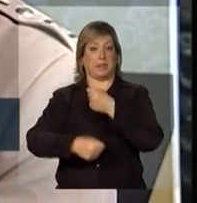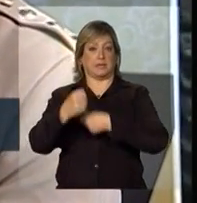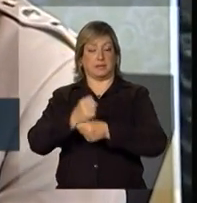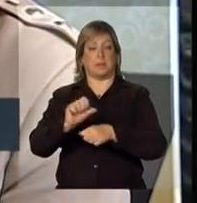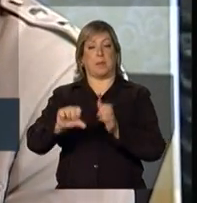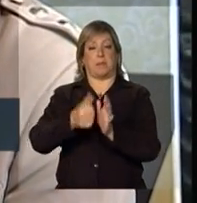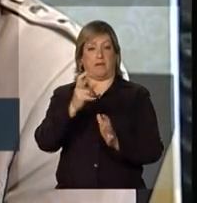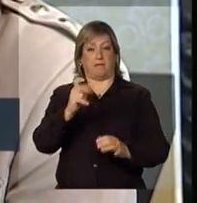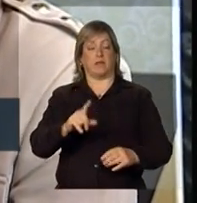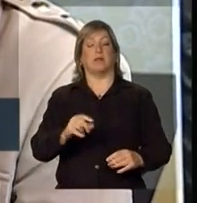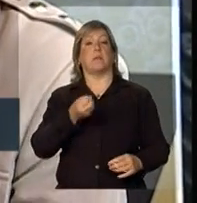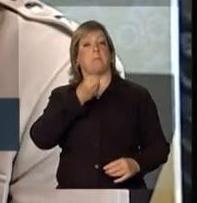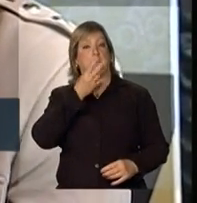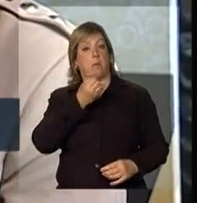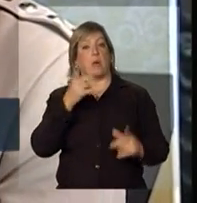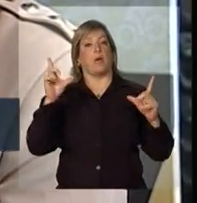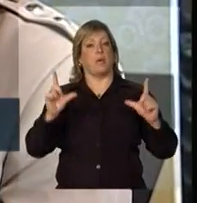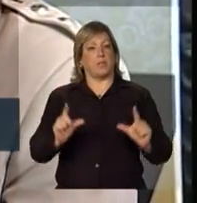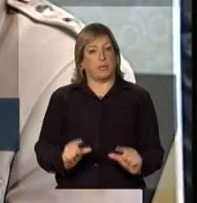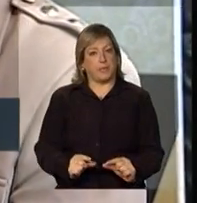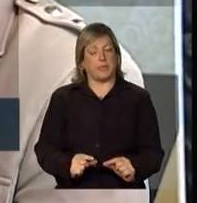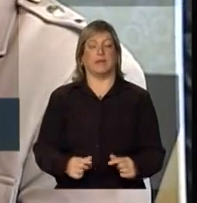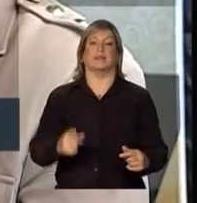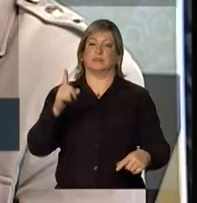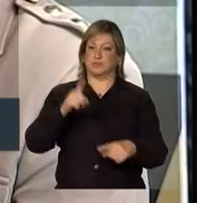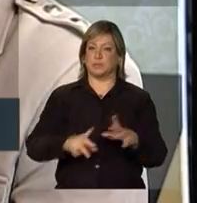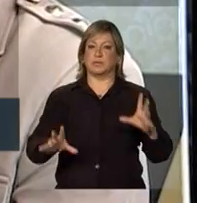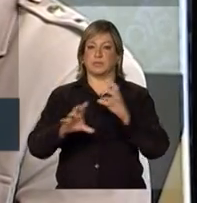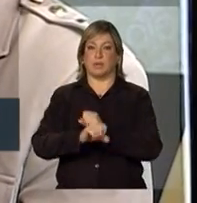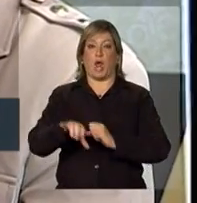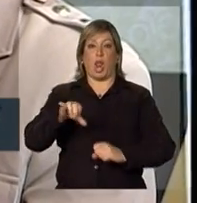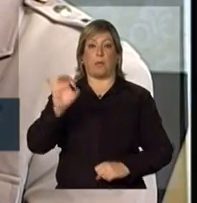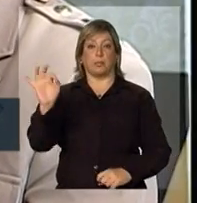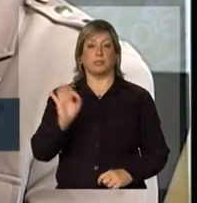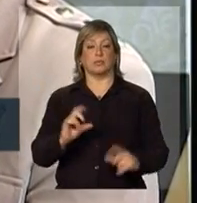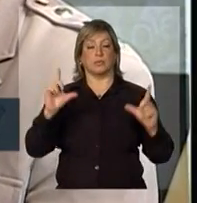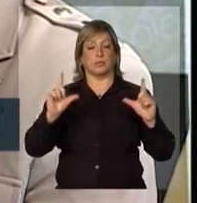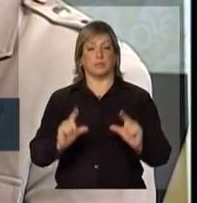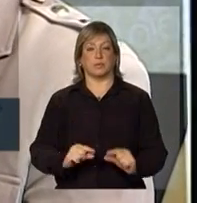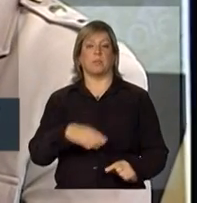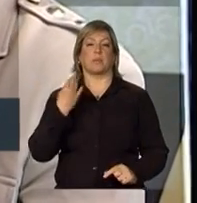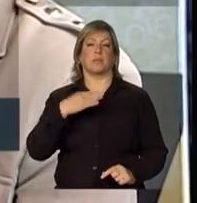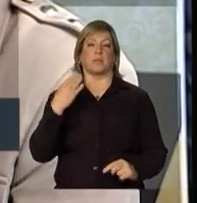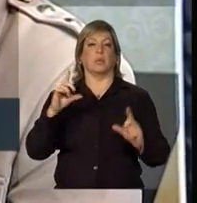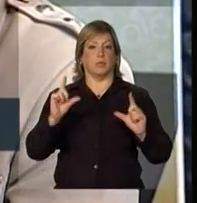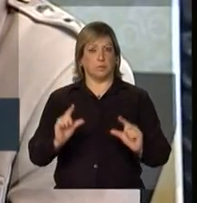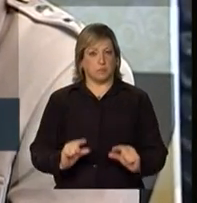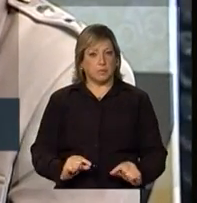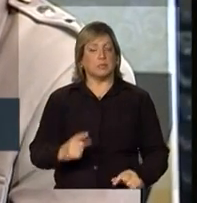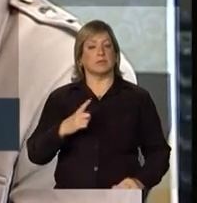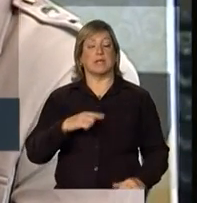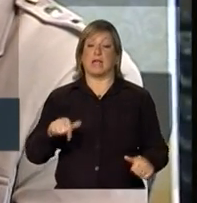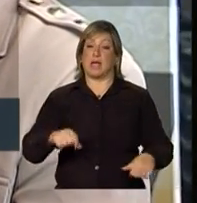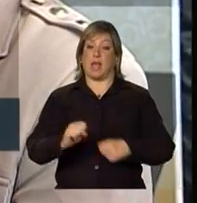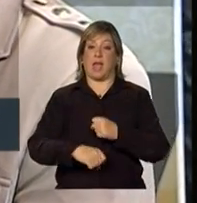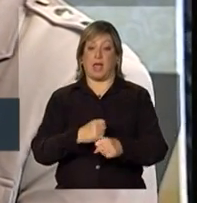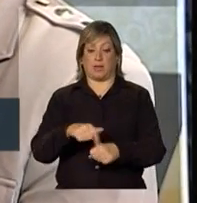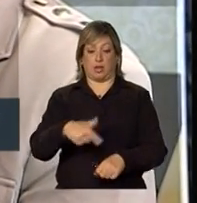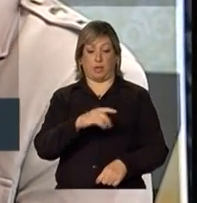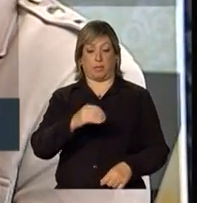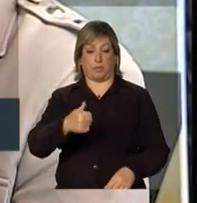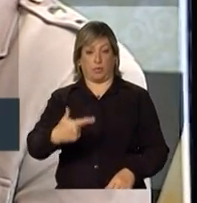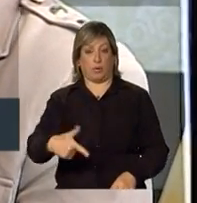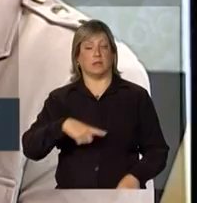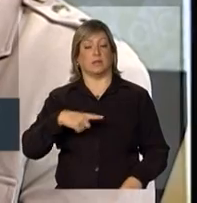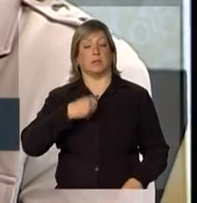conseguimos B índices em termos absolutos 9% de redução do número de mortos e a Idea esse ano é repetir né para que a gente tenha o mesmo